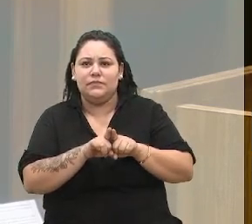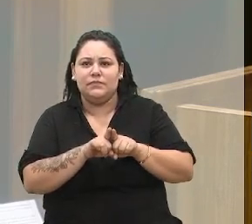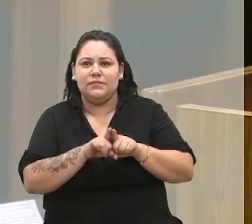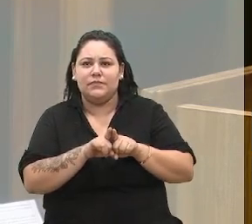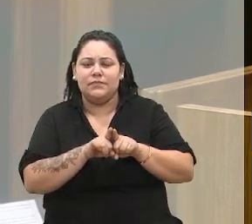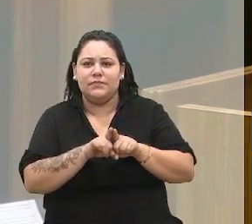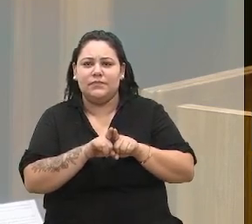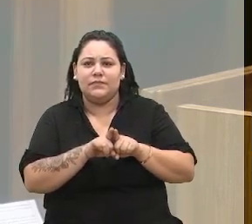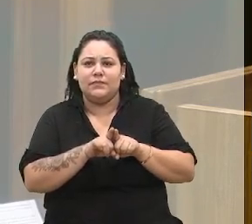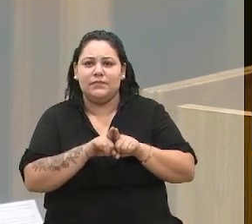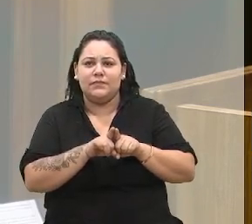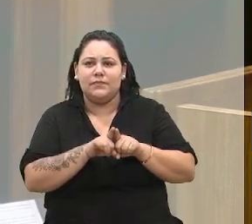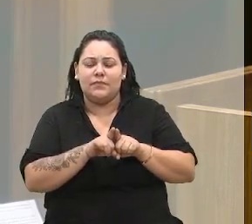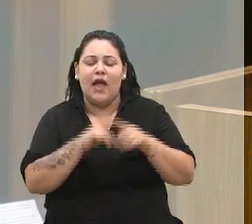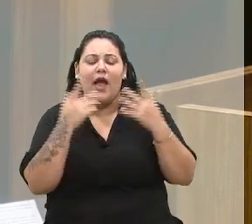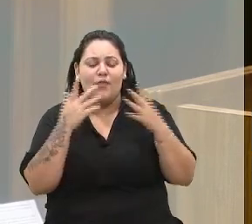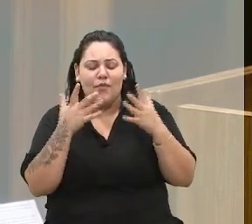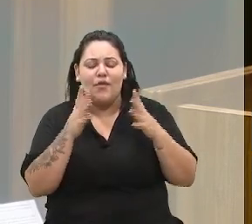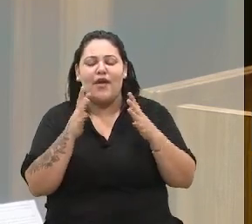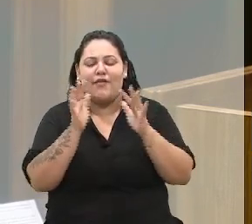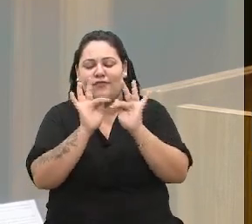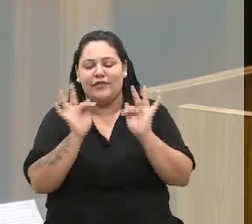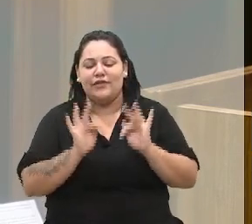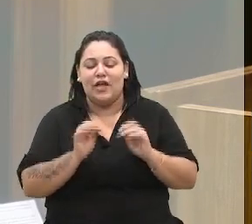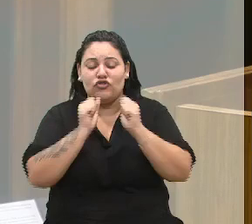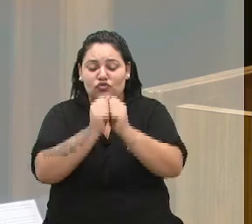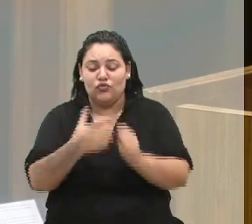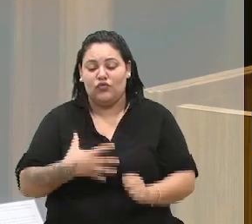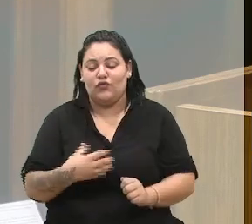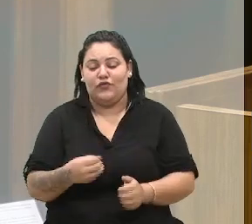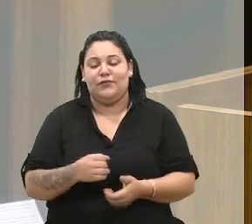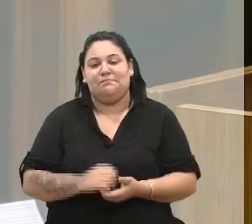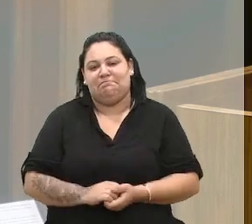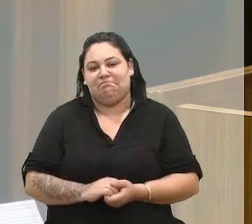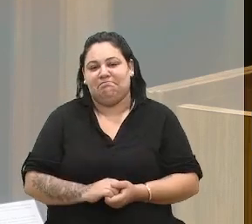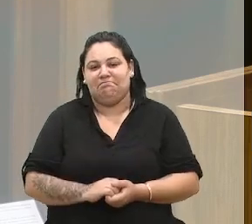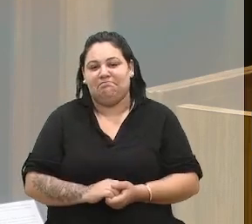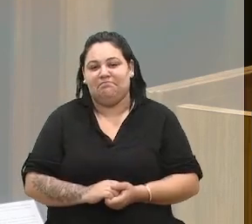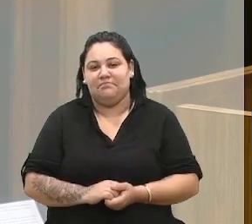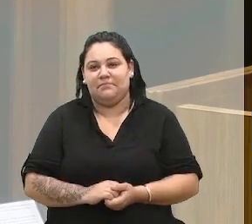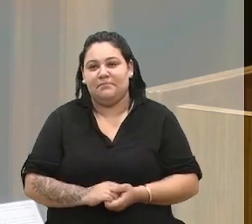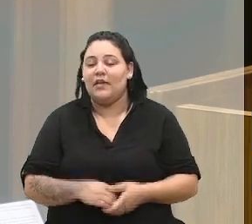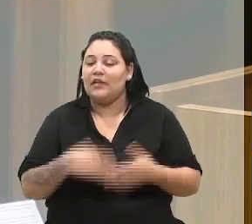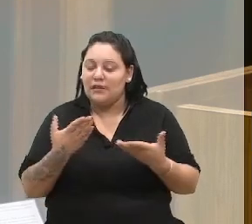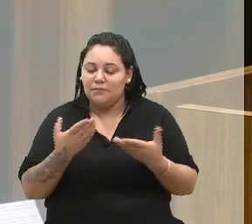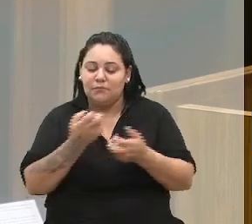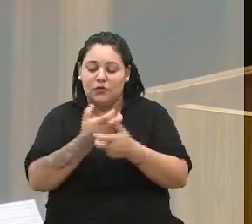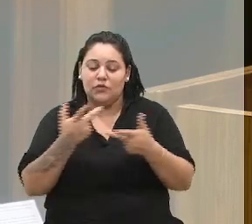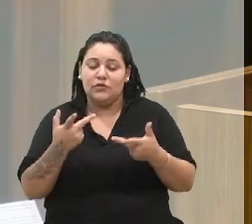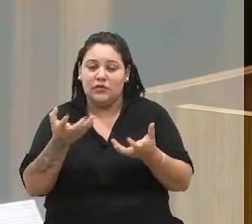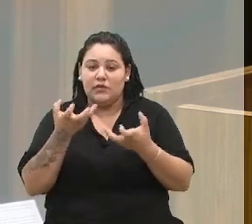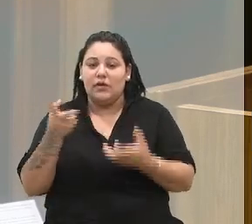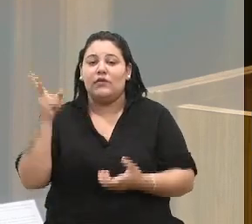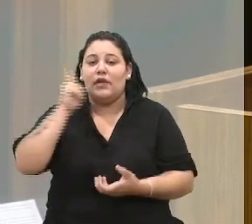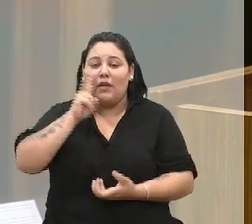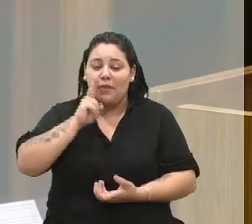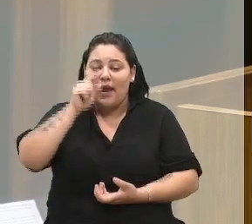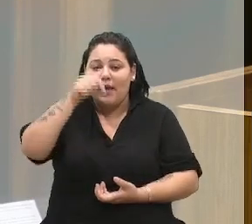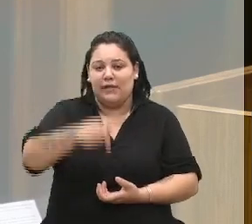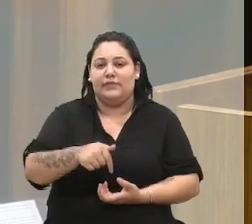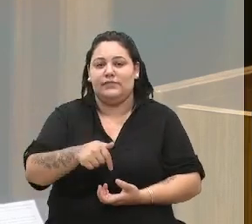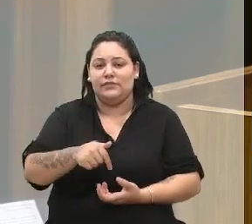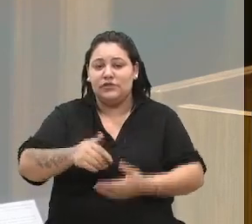abraçados comemoravam com alegria junto com os filhos. Então são coisas que eu quero relembrar aqui. Que